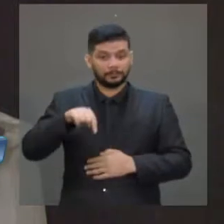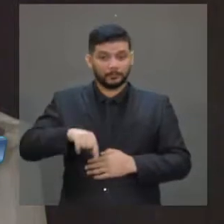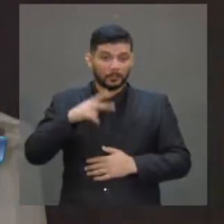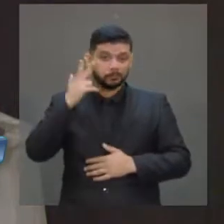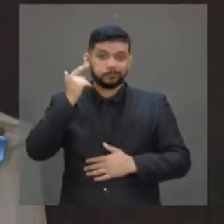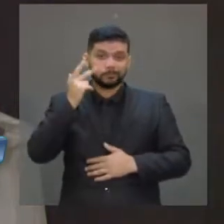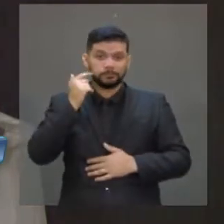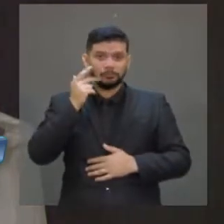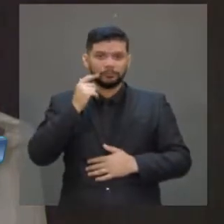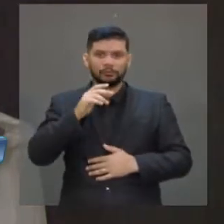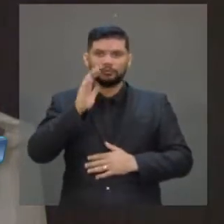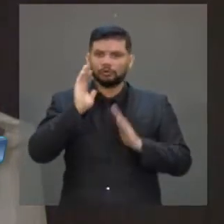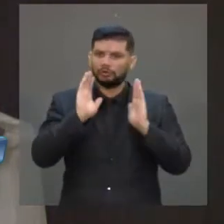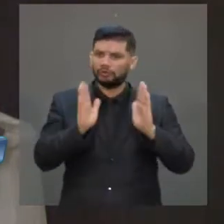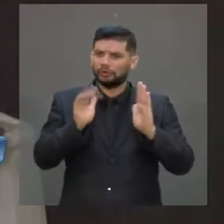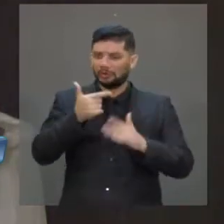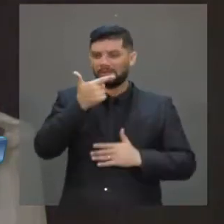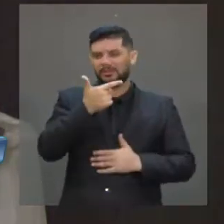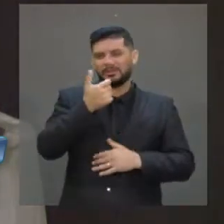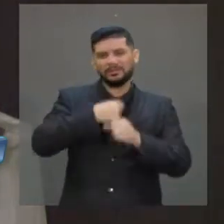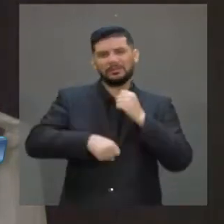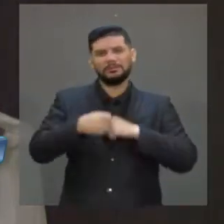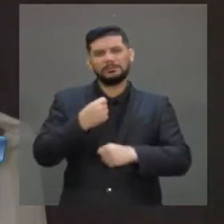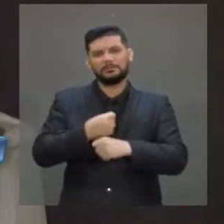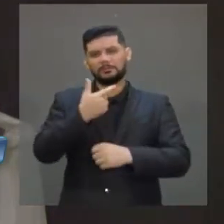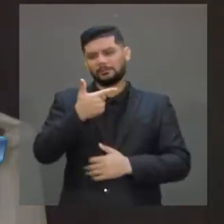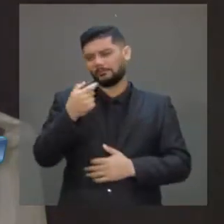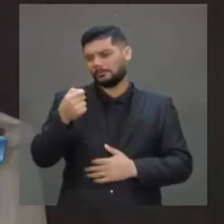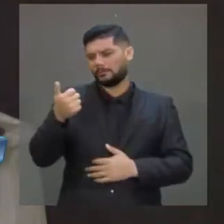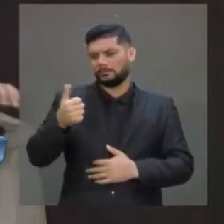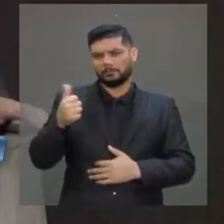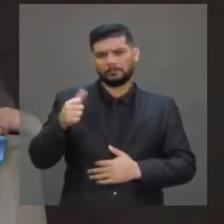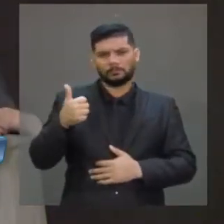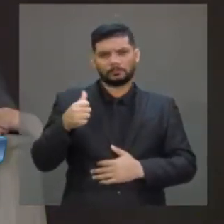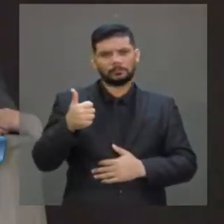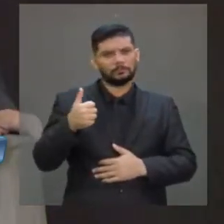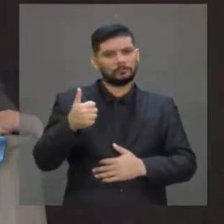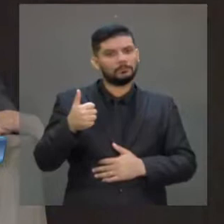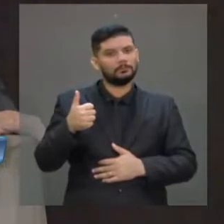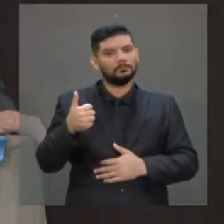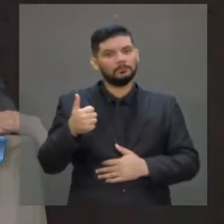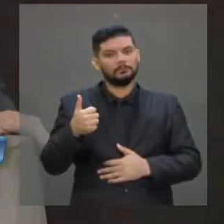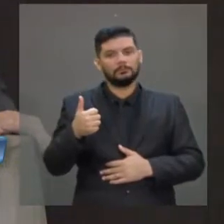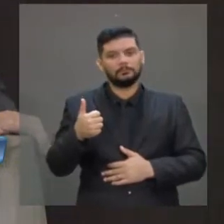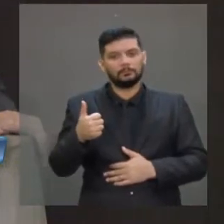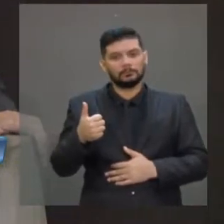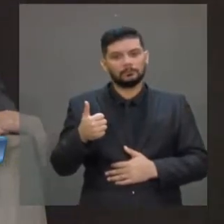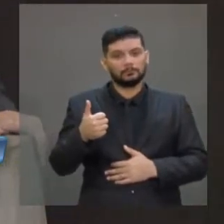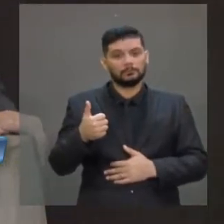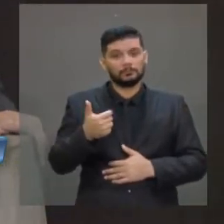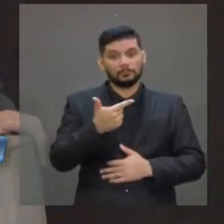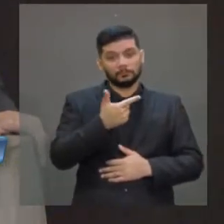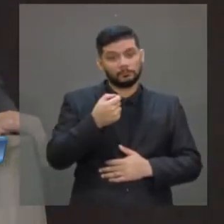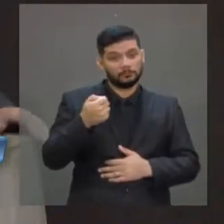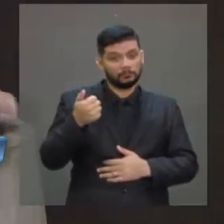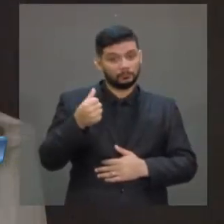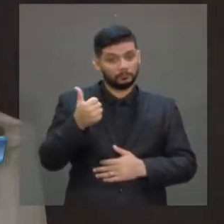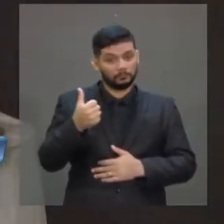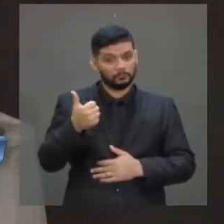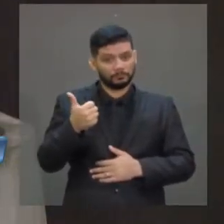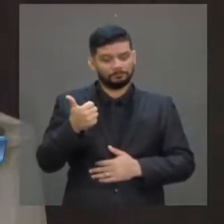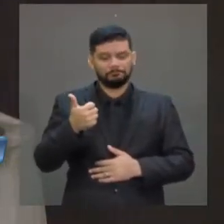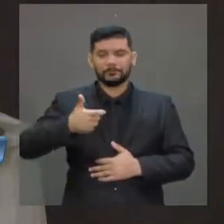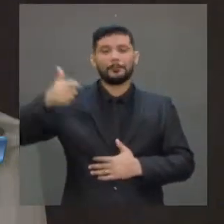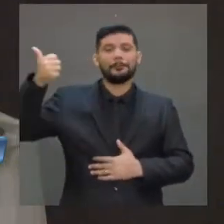nós já fomos, em 2011, o maior produtor... Em 2011, hoje nós somos o nono. Em 2011, o